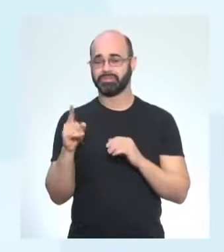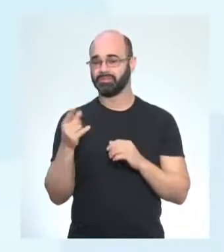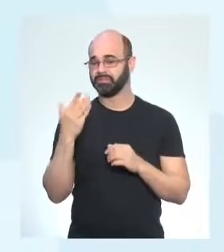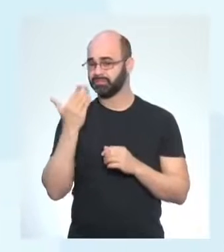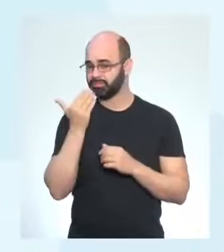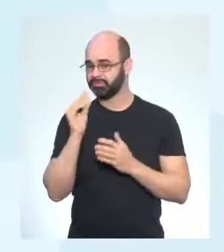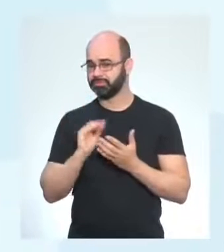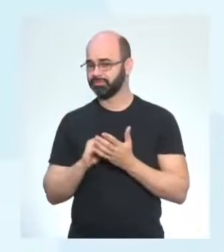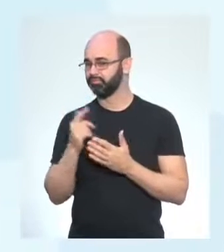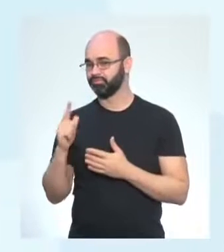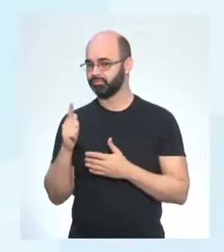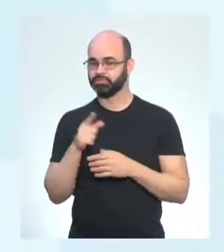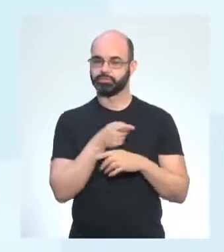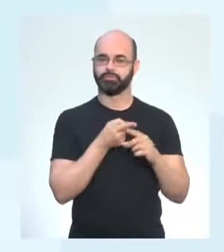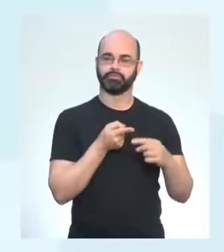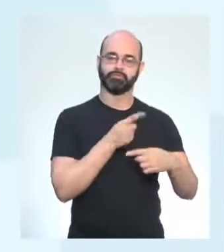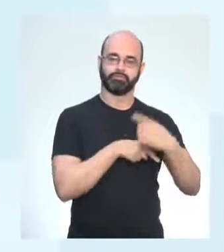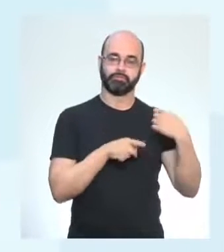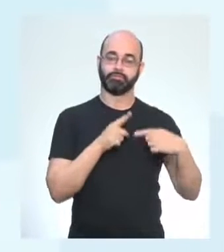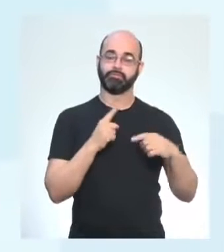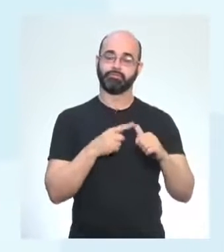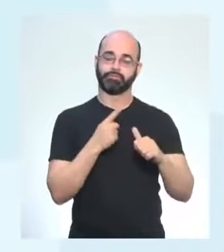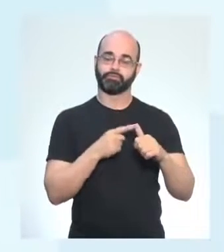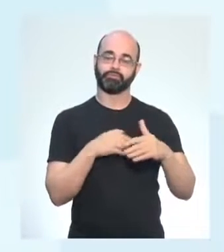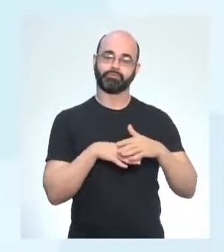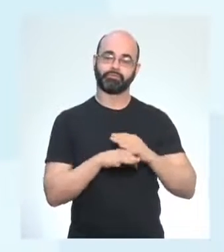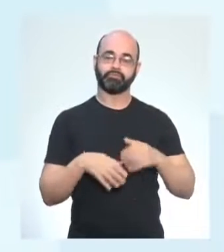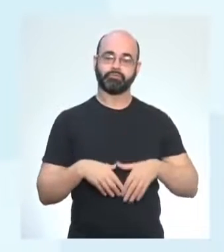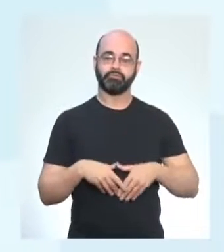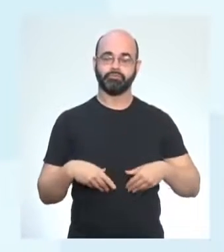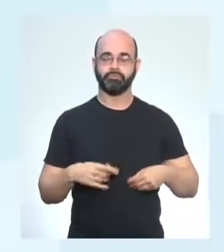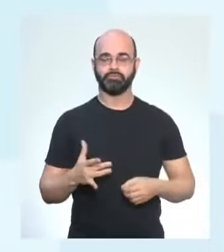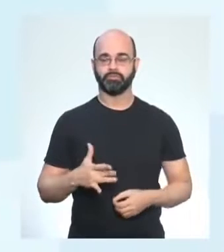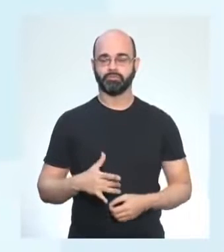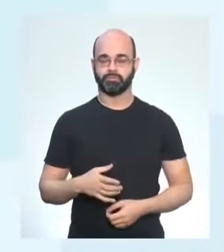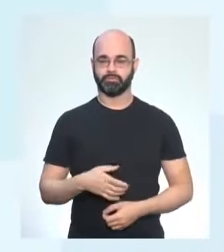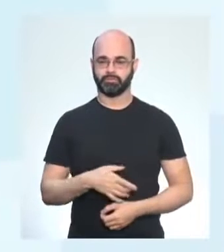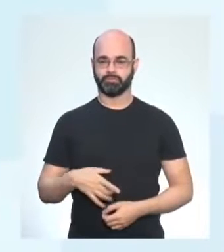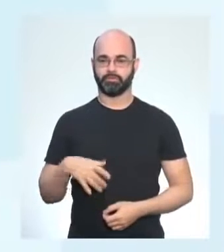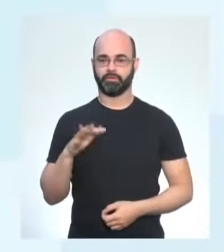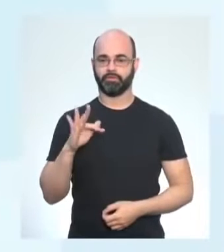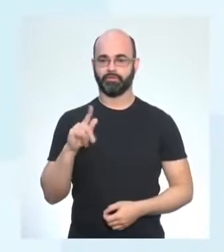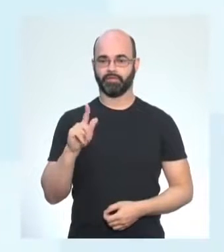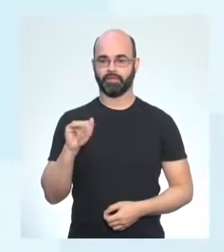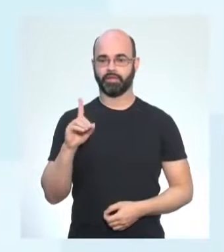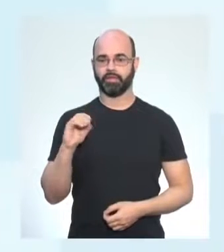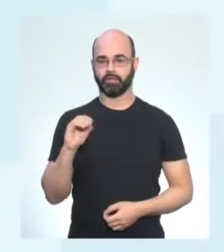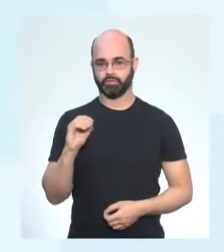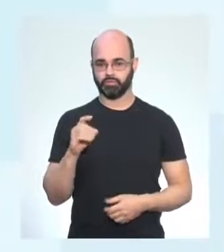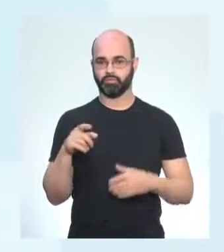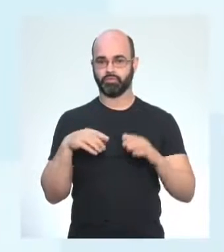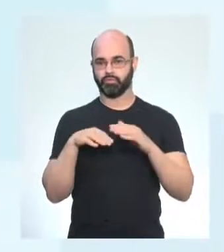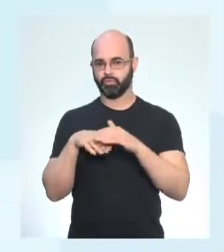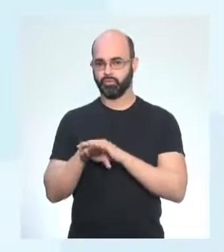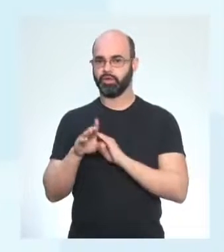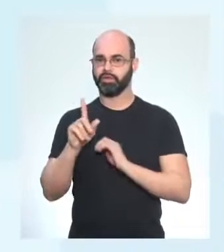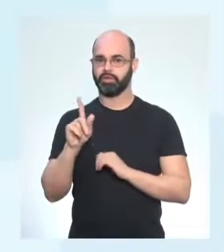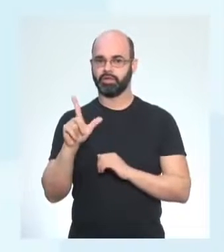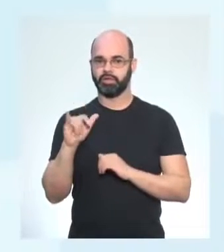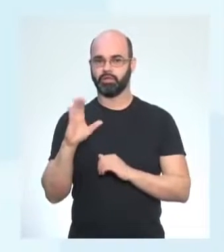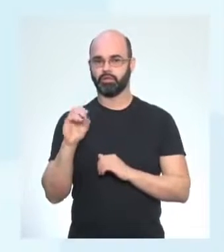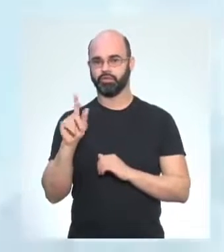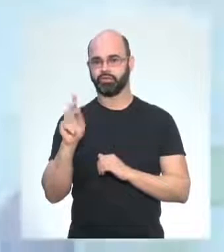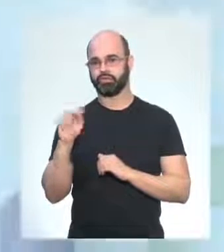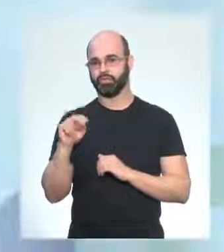vai fazer o processo inverso. Primeiro ele vai para o fígado na forma de glicogênio e depois o glucagon vai estimular a liberação